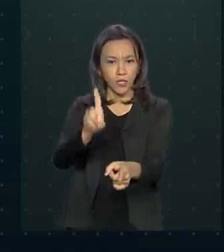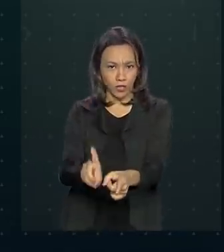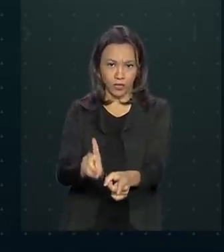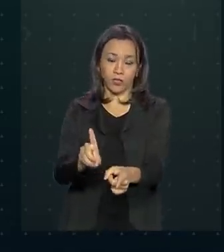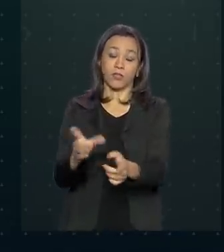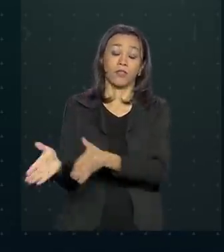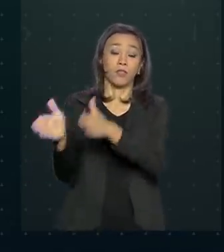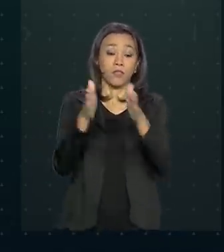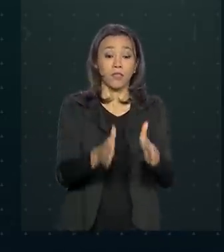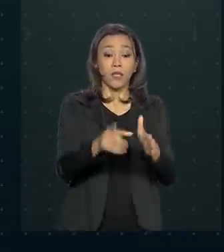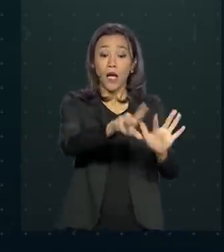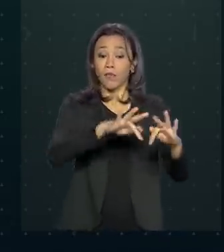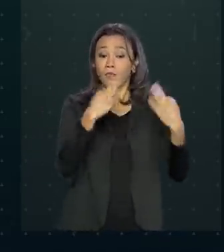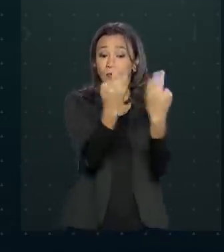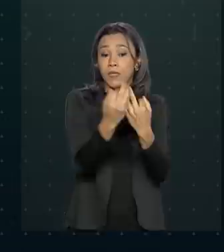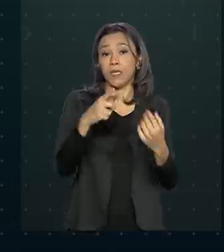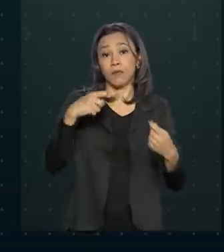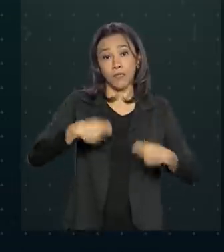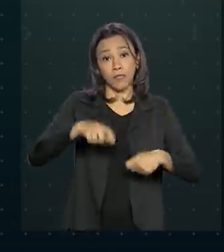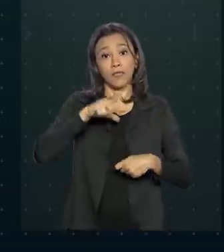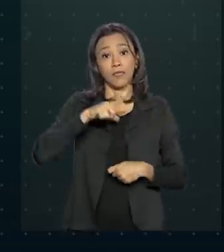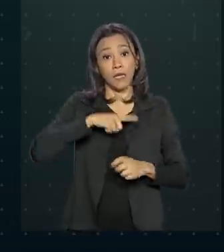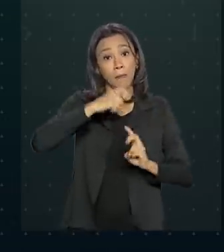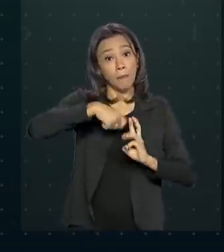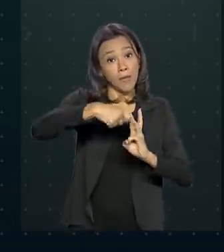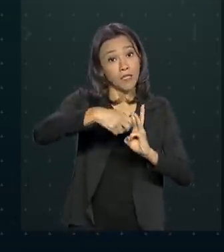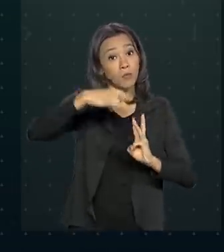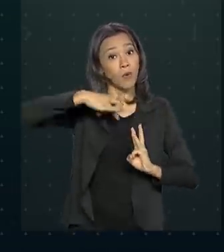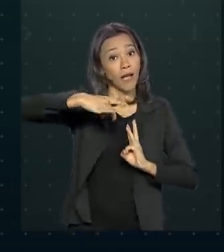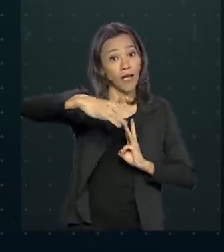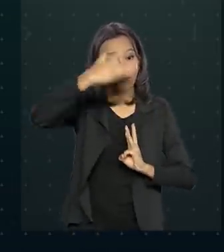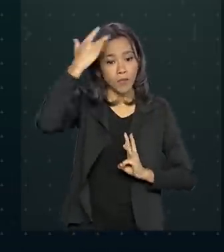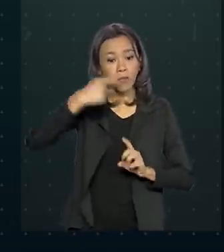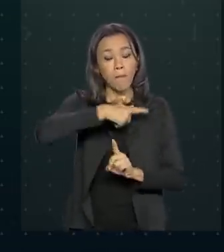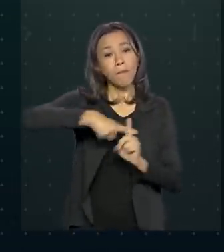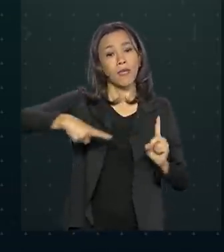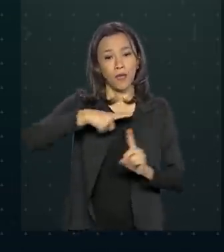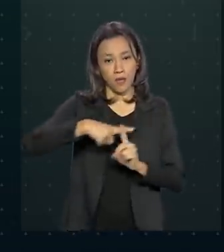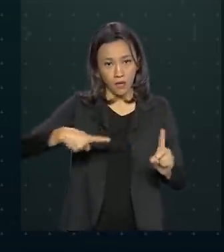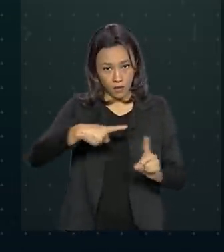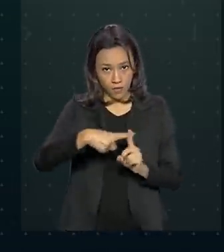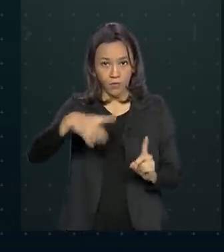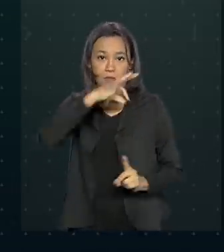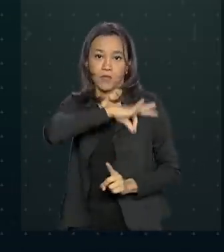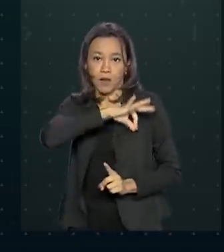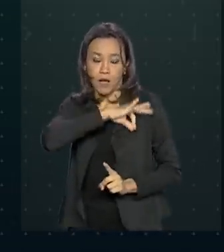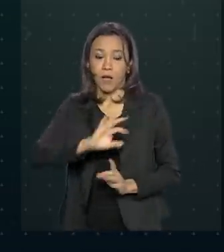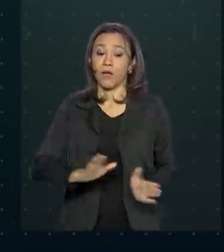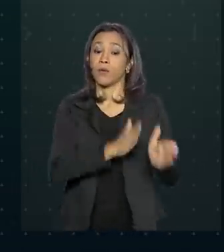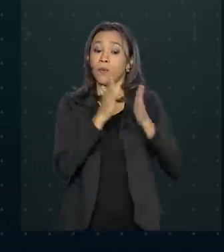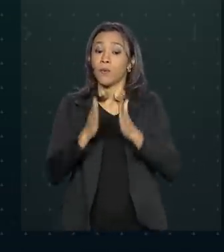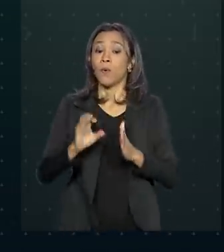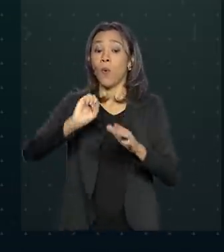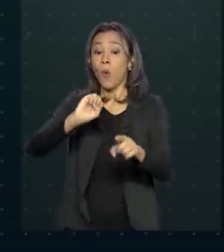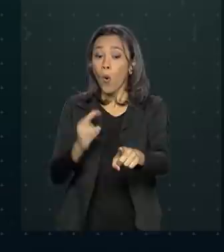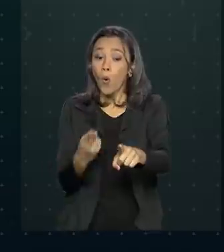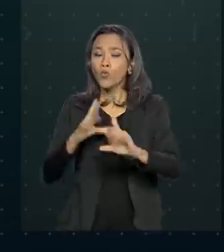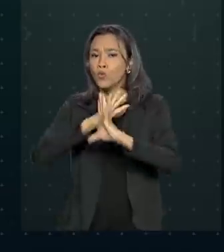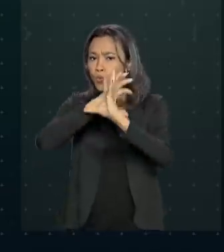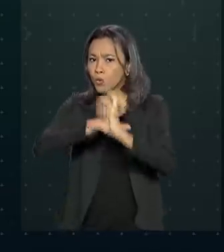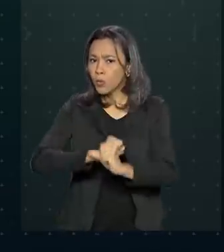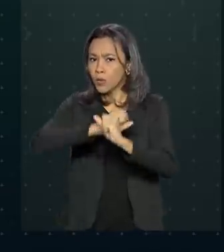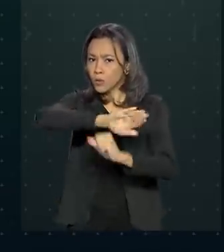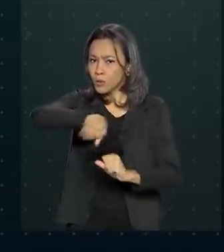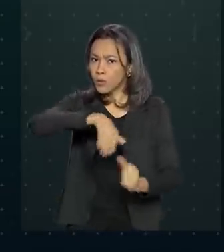A família deve ter ainda renda mensal por pessoa de até meio salário mínimo ou renda familiar mensal total